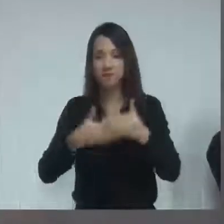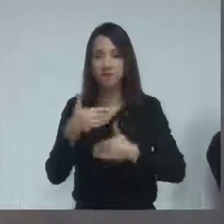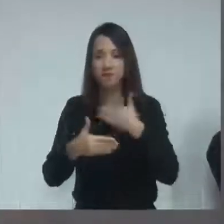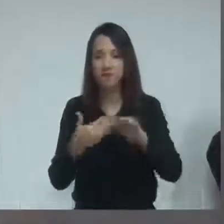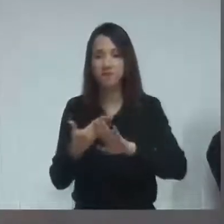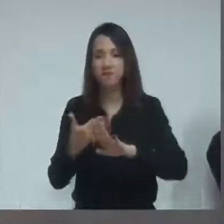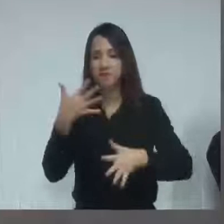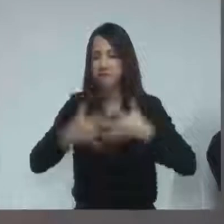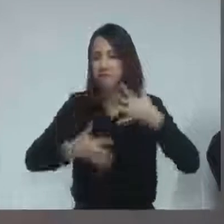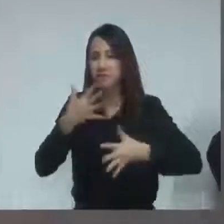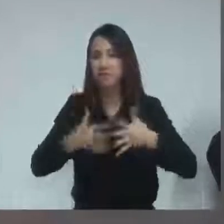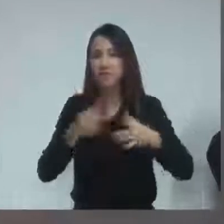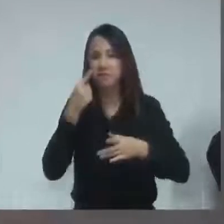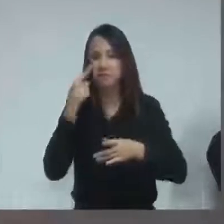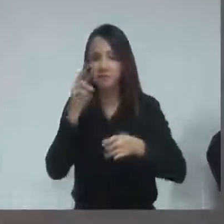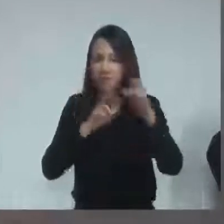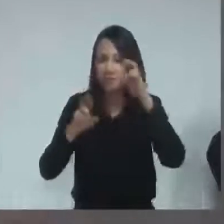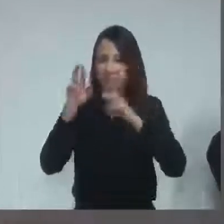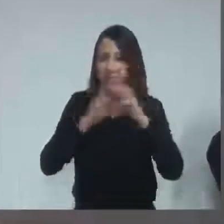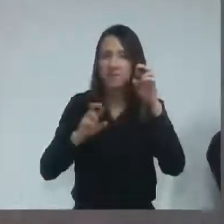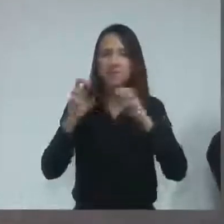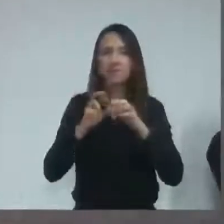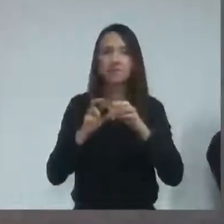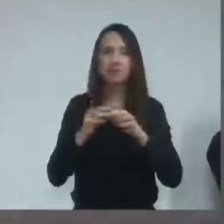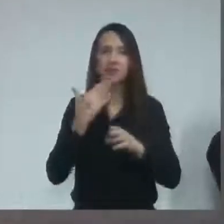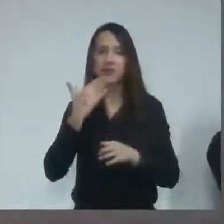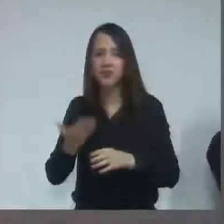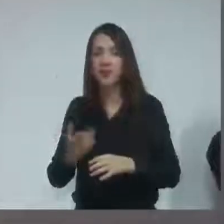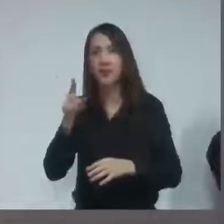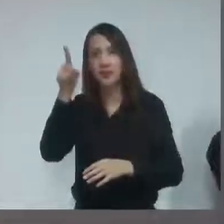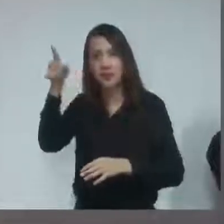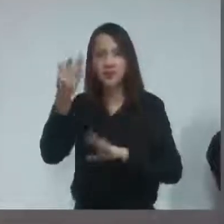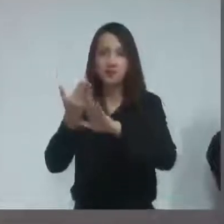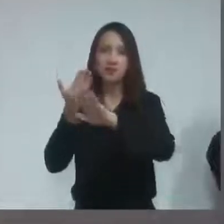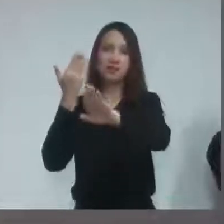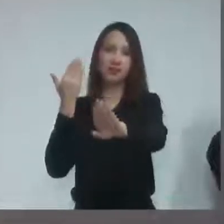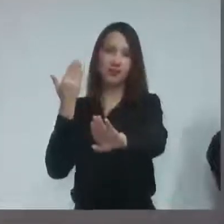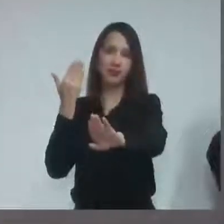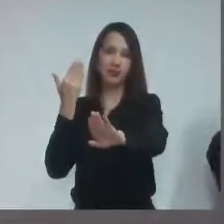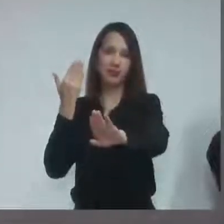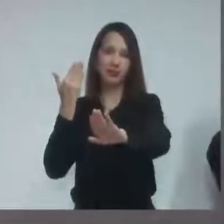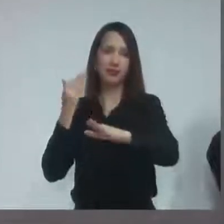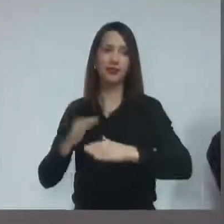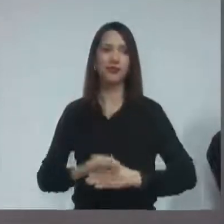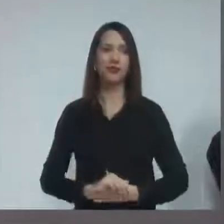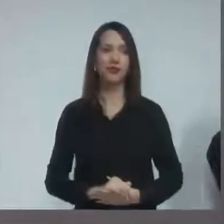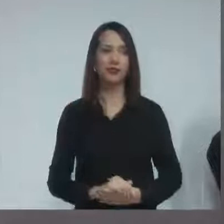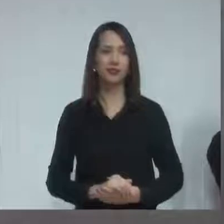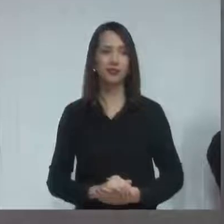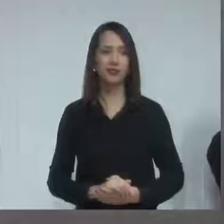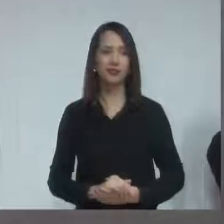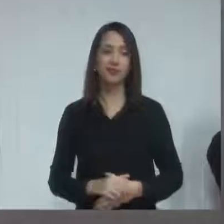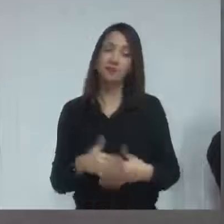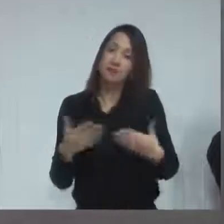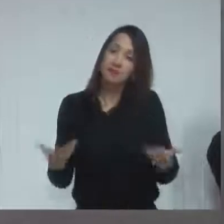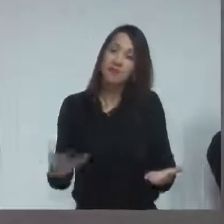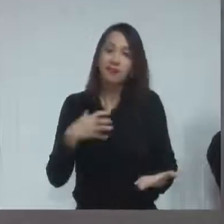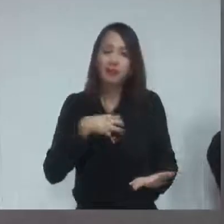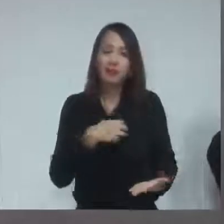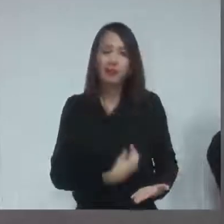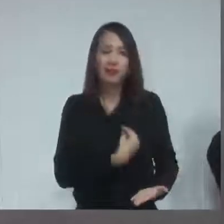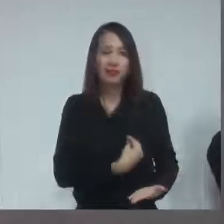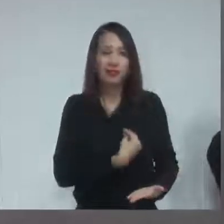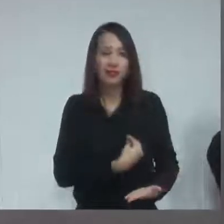investigações? Se eles concluírem que sim, é dever deles pedir o afastamento do prefeito. É assim que funciona. Se